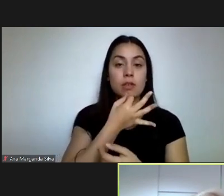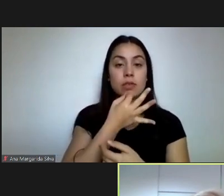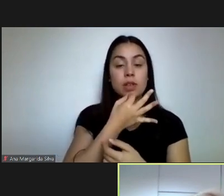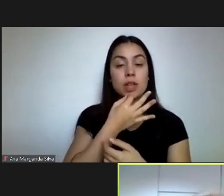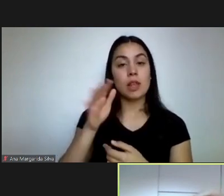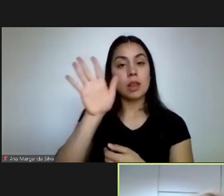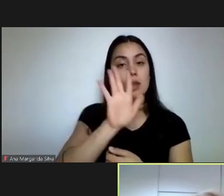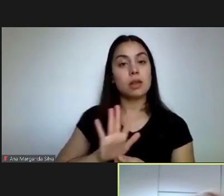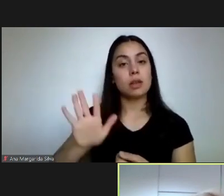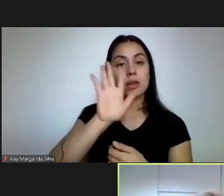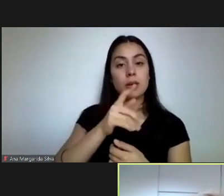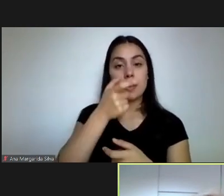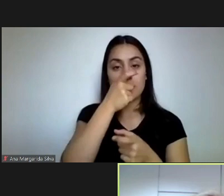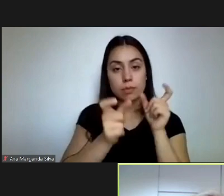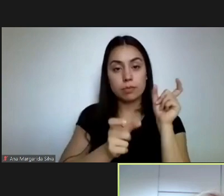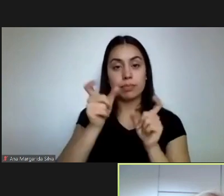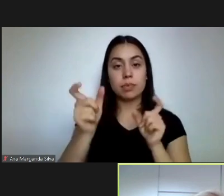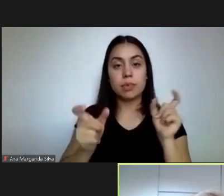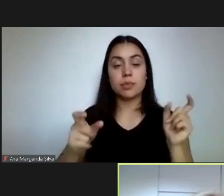são de PALOPes,